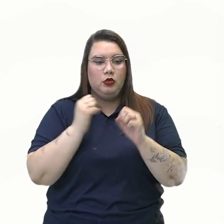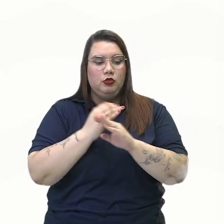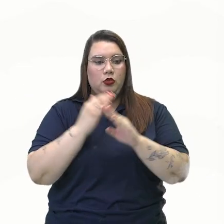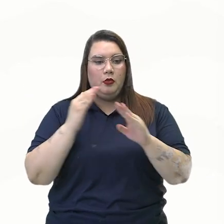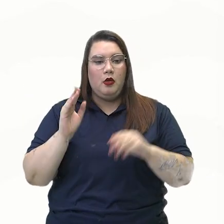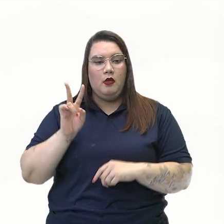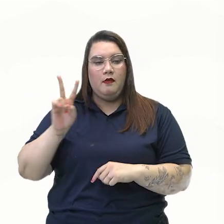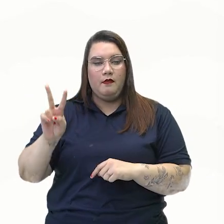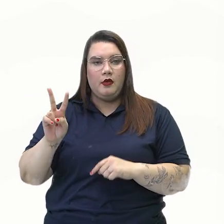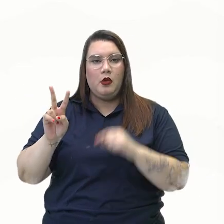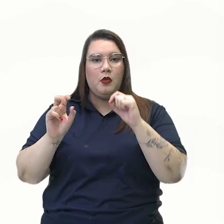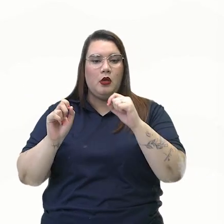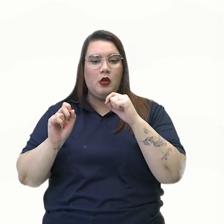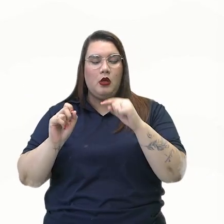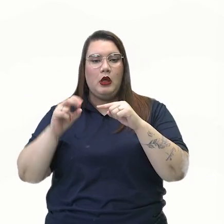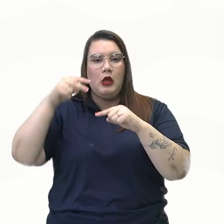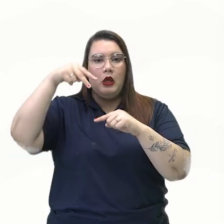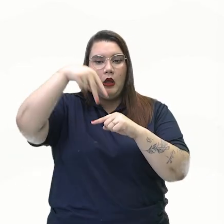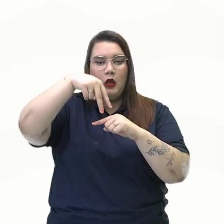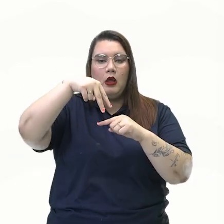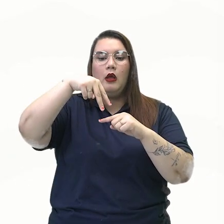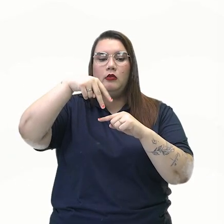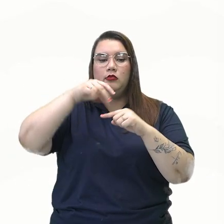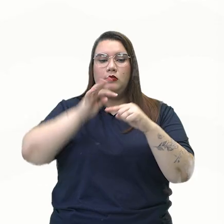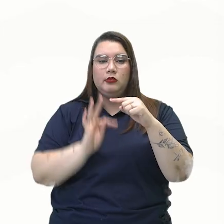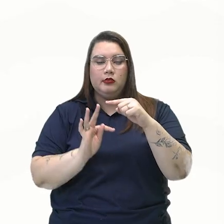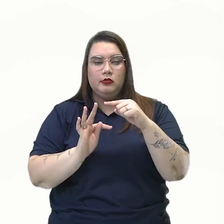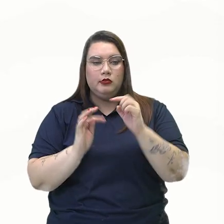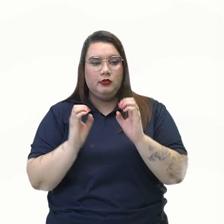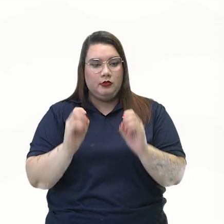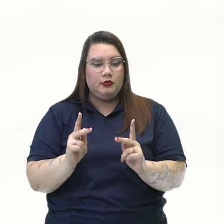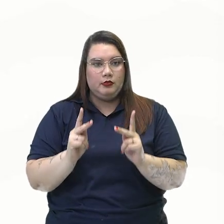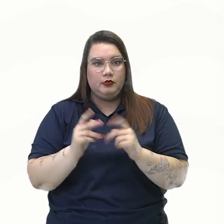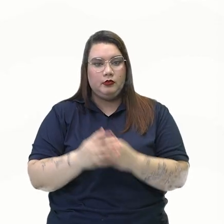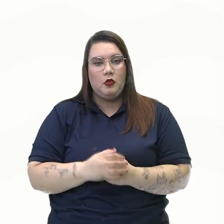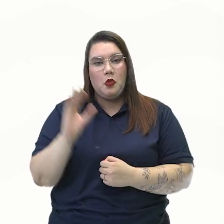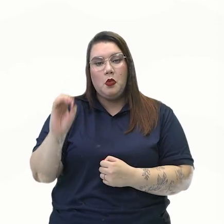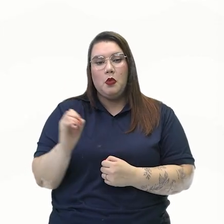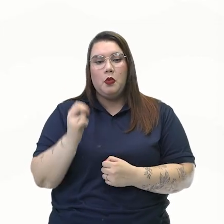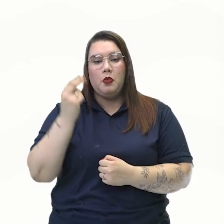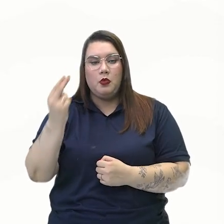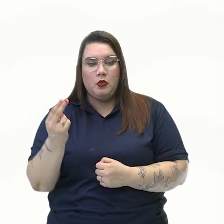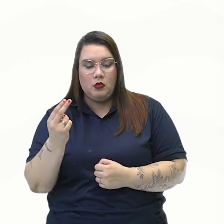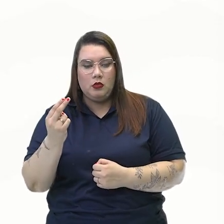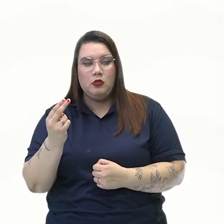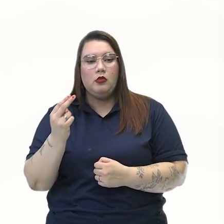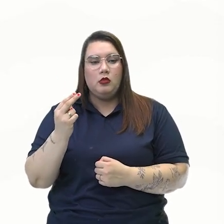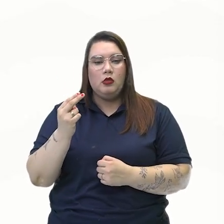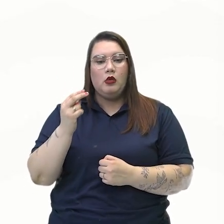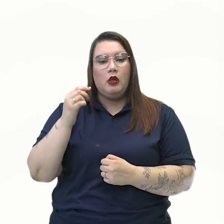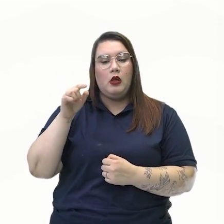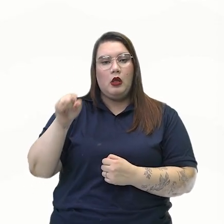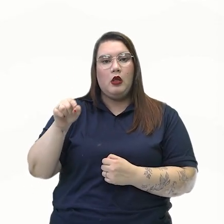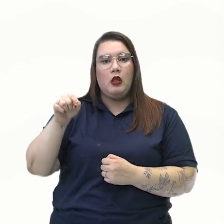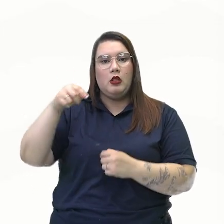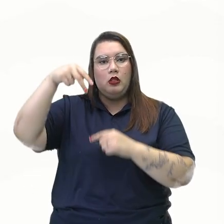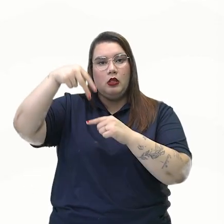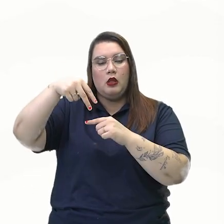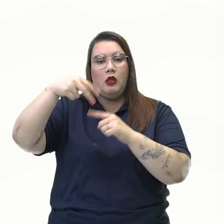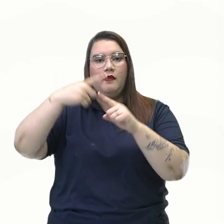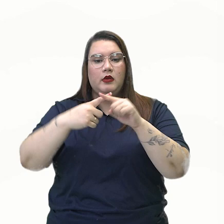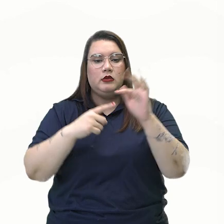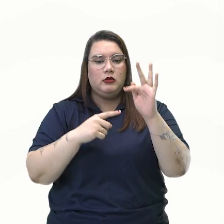onda fazendo lambda dividido por t. Ou ainda, lambda vezes f, sendo f